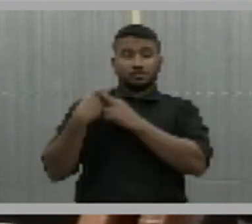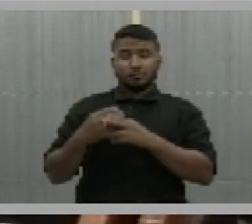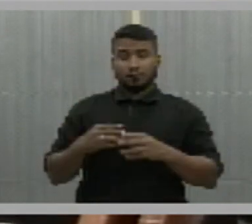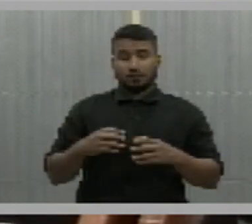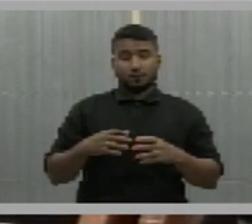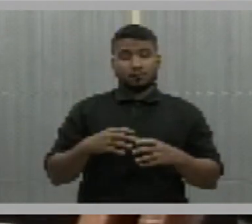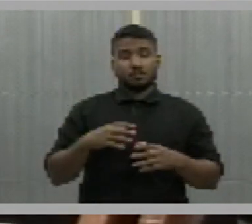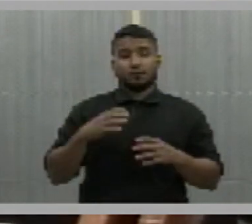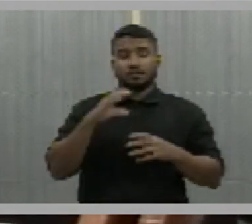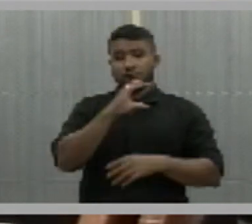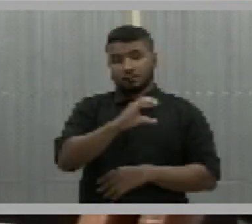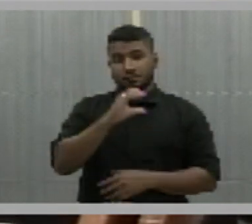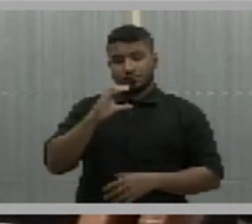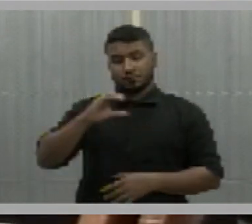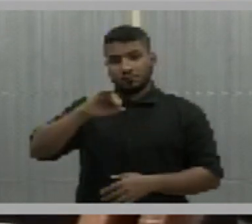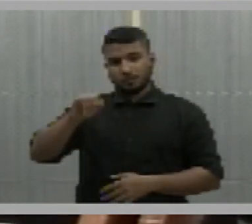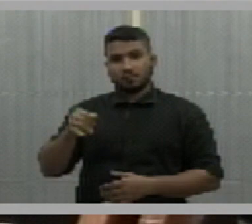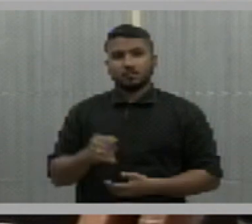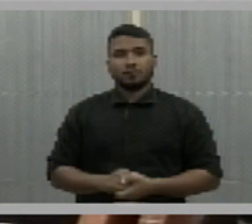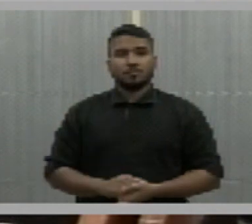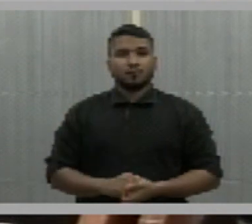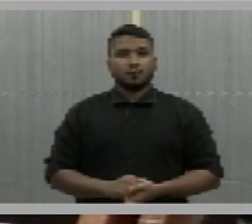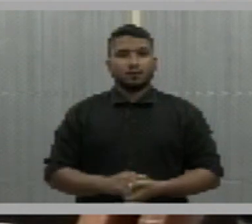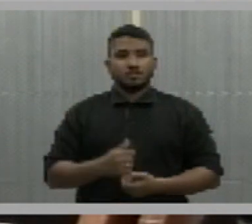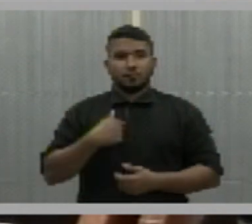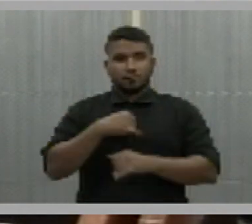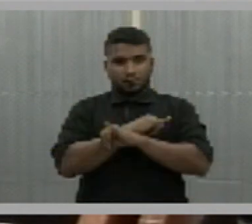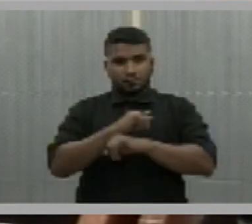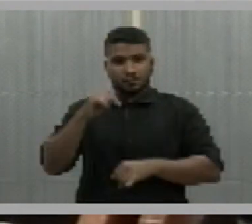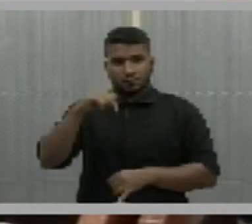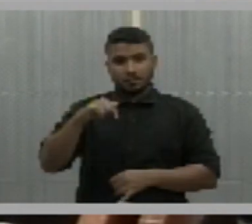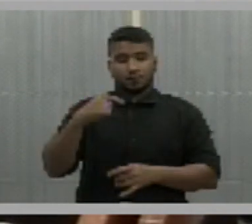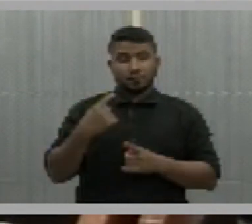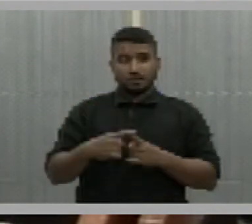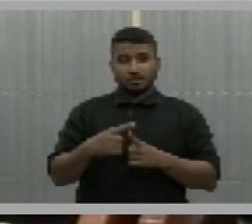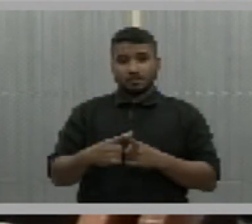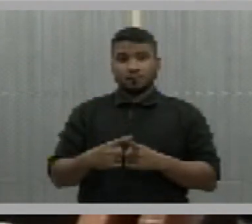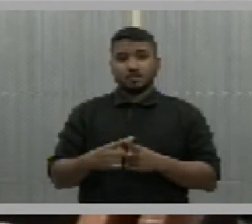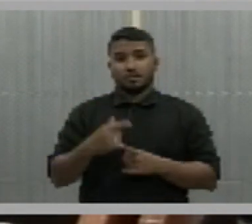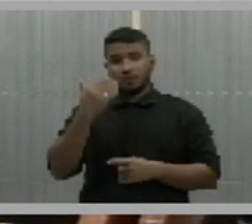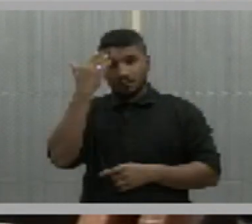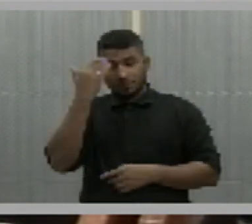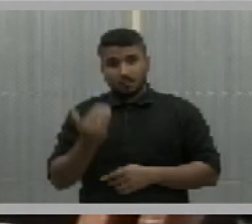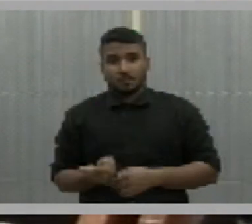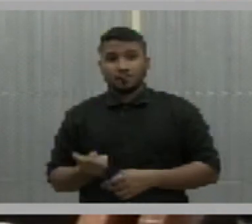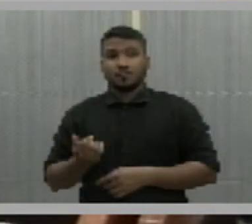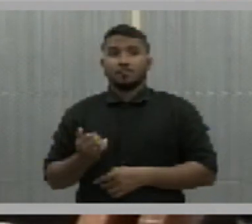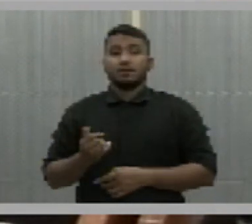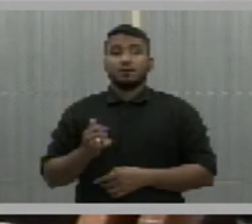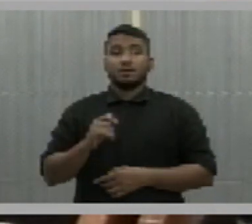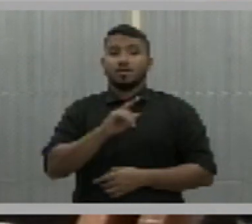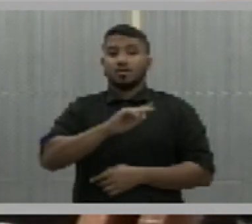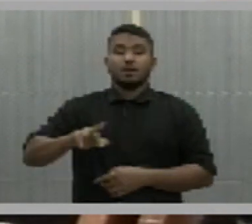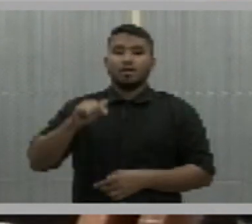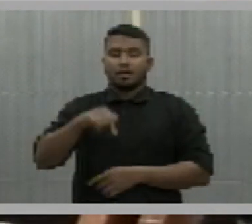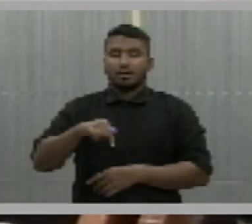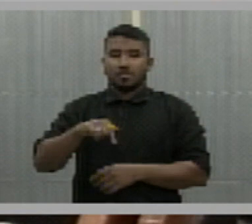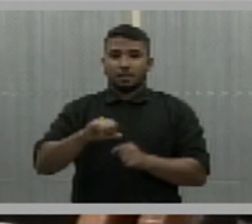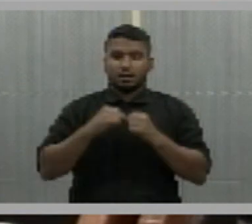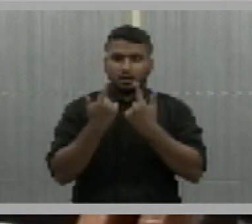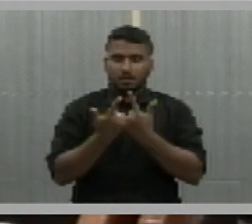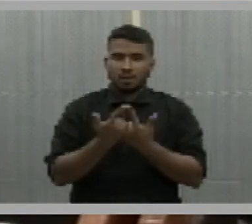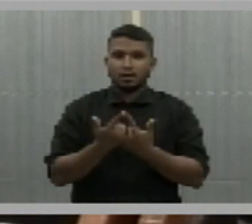e Justiça. Eu faço esse registro porque sei que não é hábito da Casa